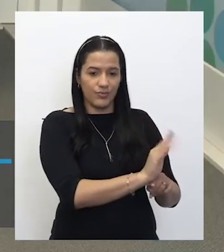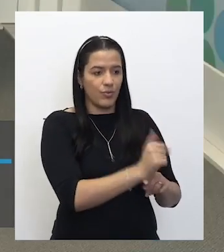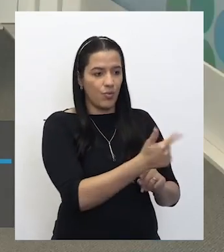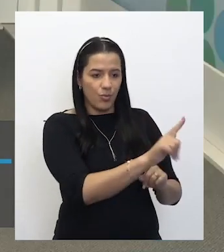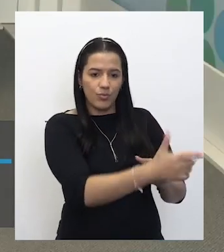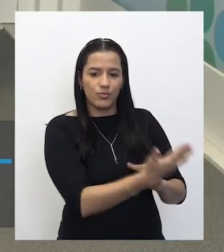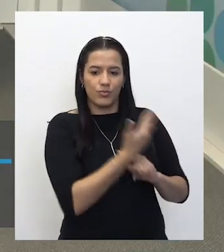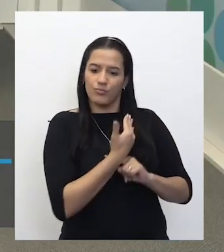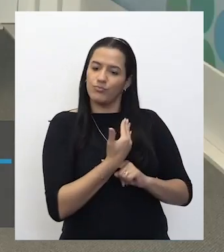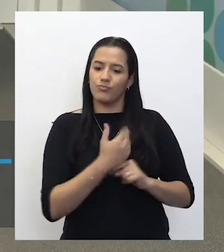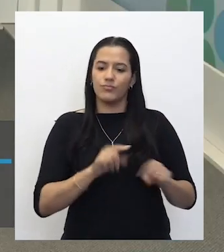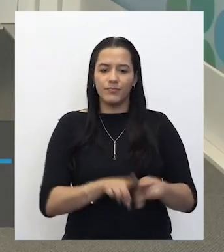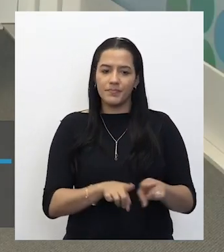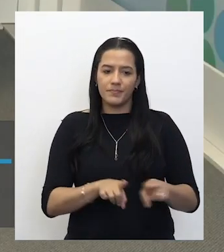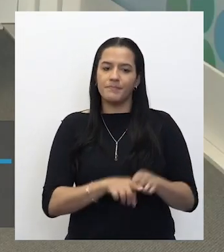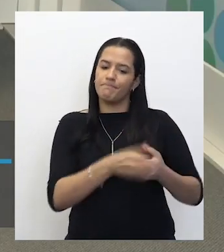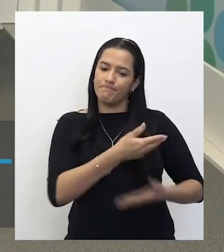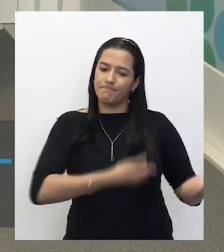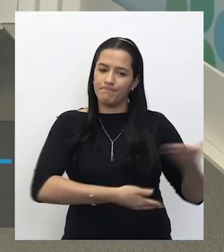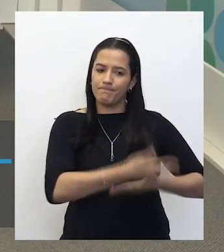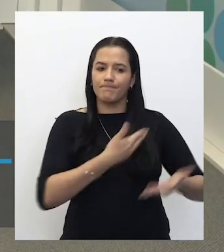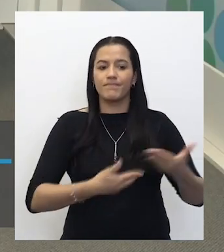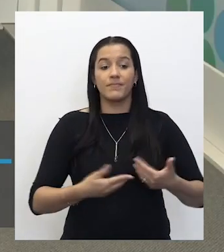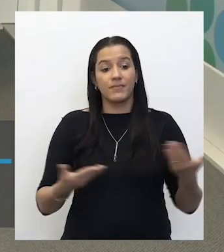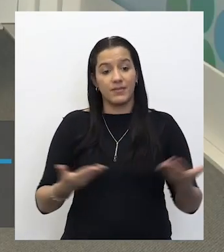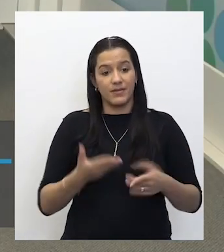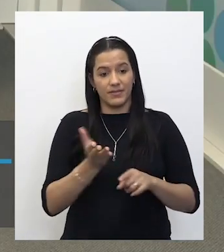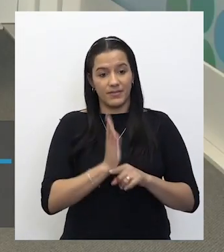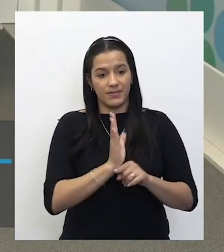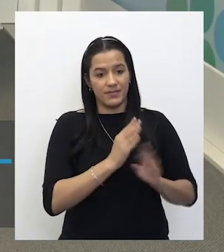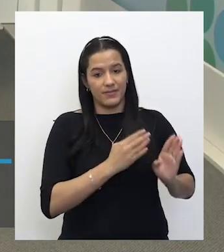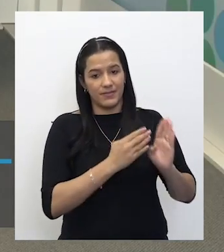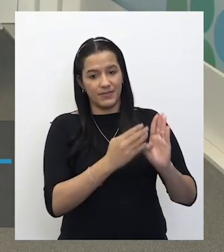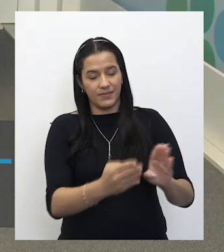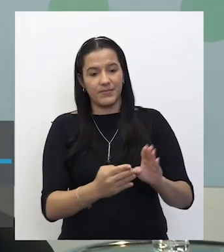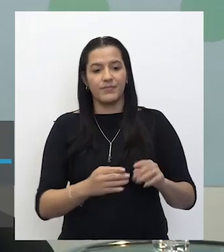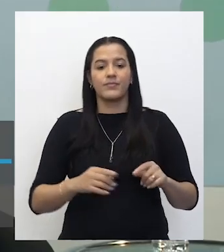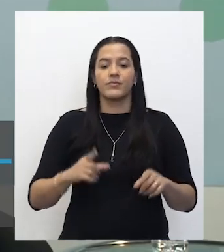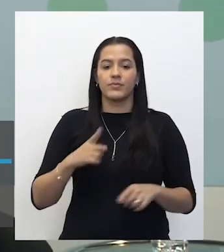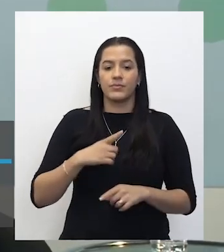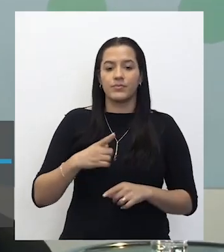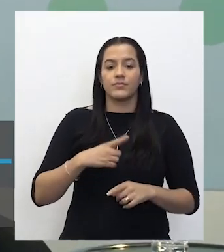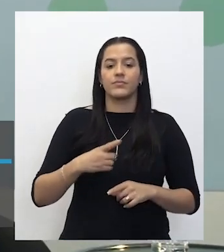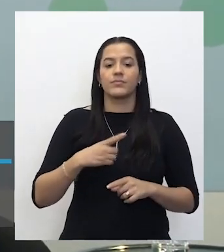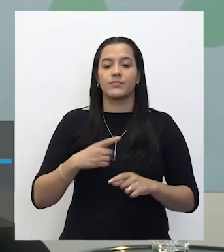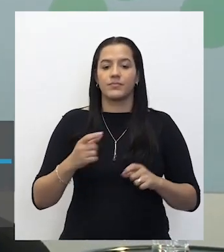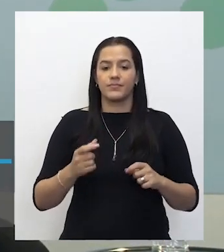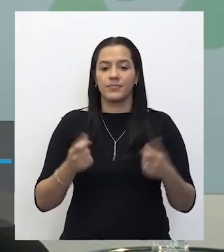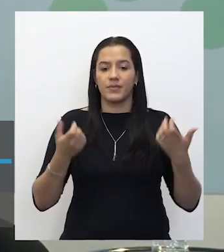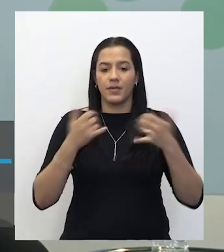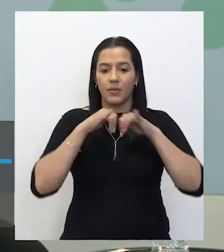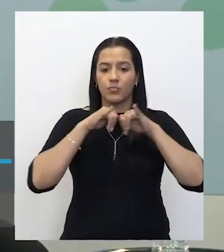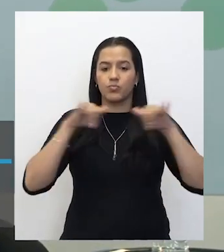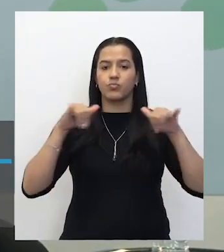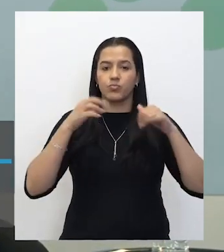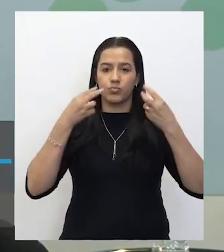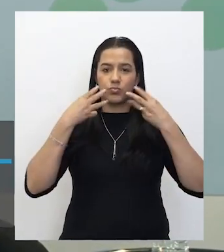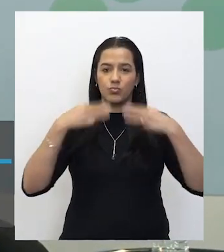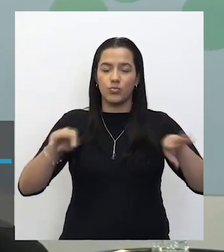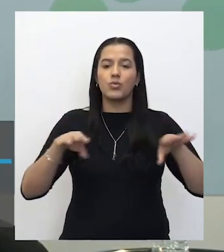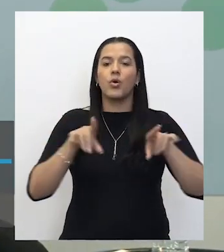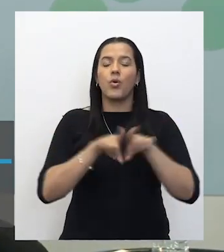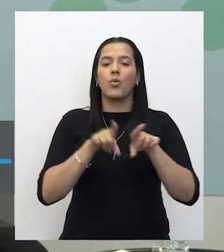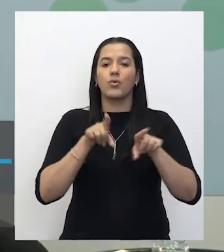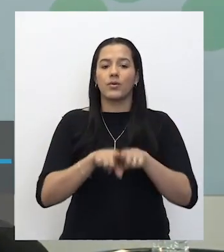Sim, sim. Inclusive, esse vídeo, ele foi uma campanha publicitária vendendo uma ideia, né? Nem sempre as